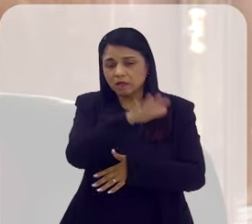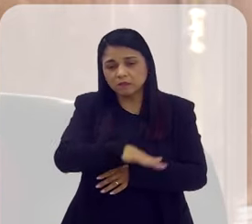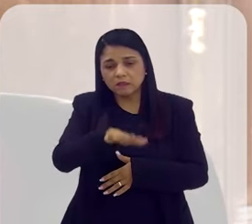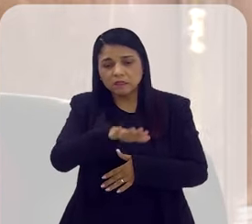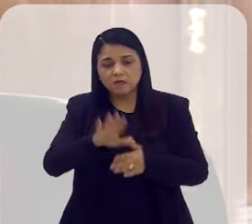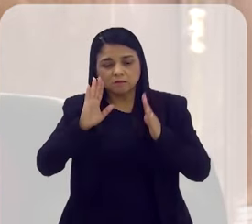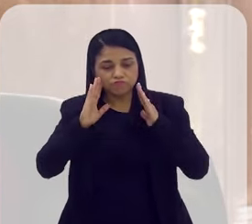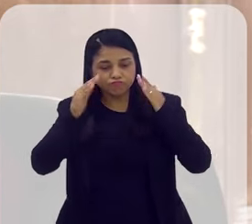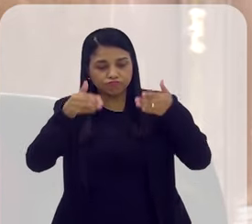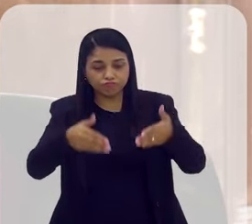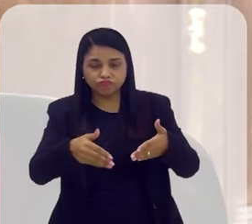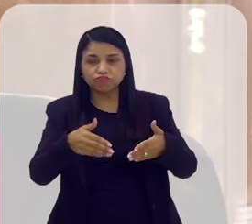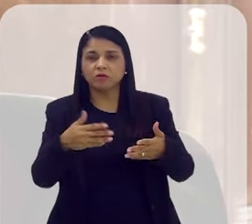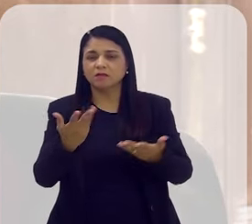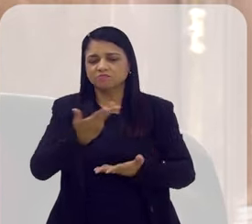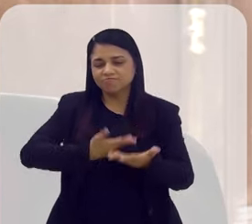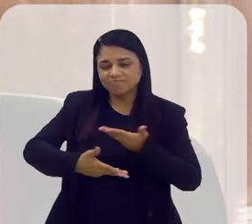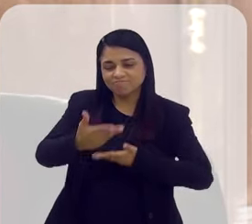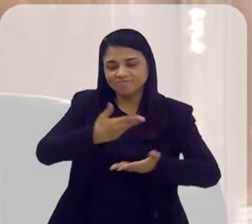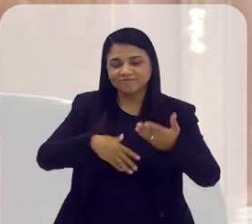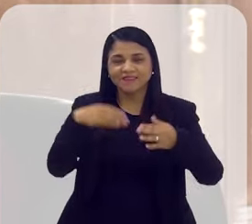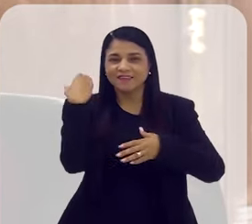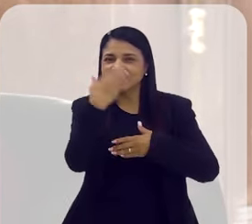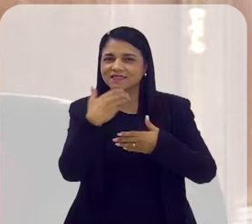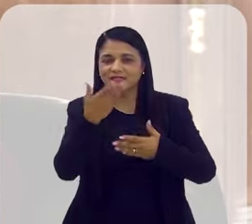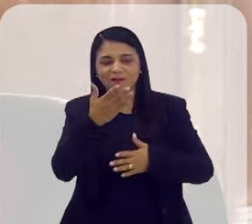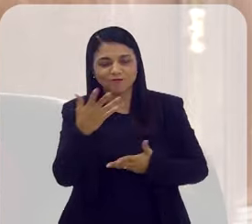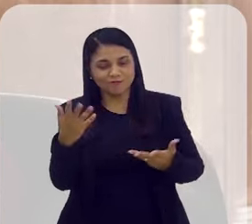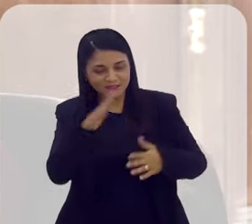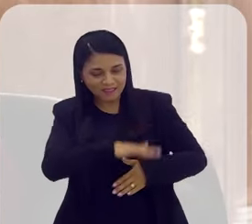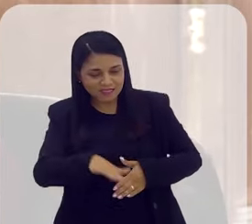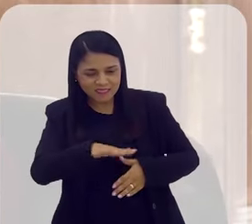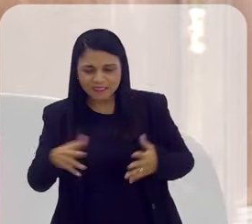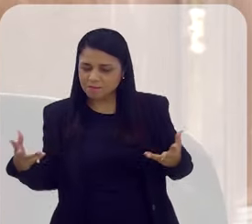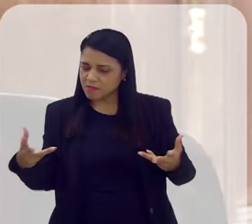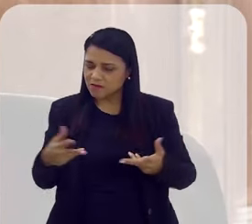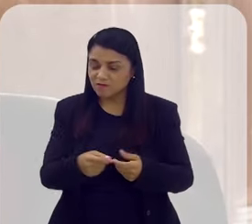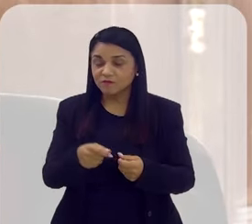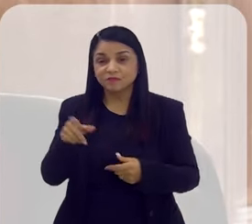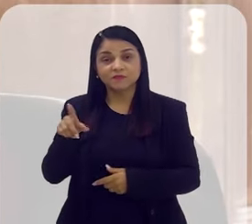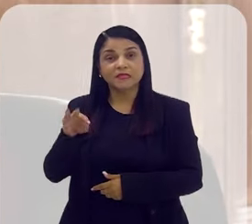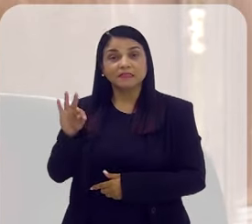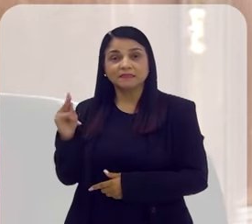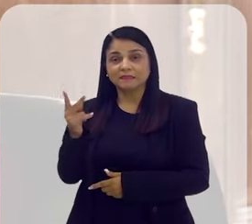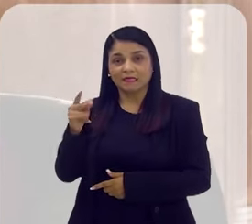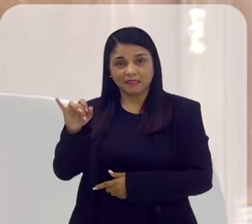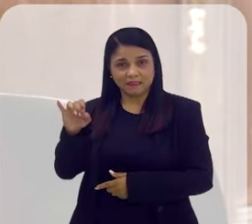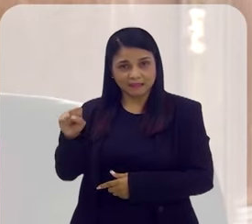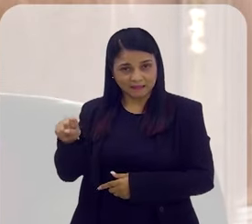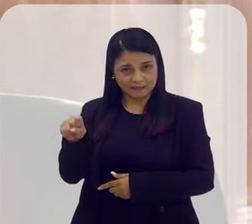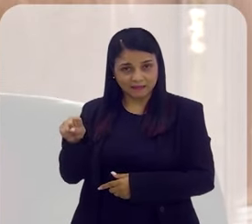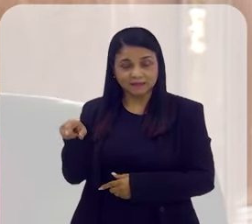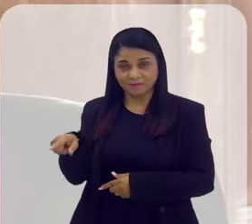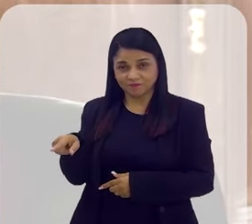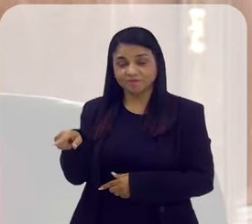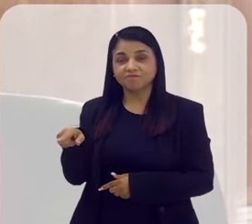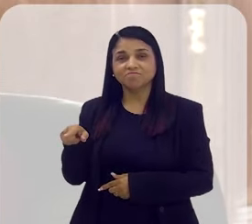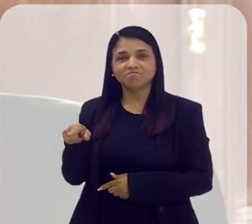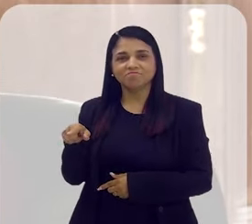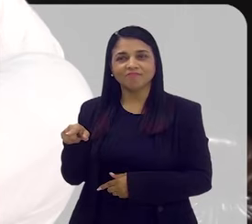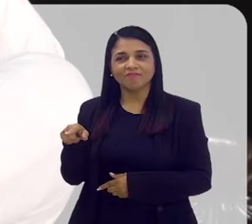Eu gosto muito de lidar com crianças, de cantar com as crianças. É maravilhoso, a né? A Taizinha, criança... nossa produtora, ela é